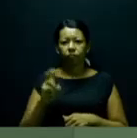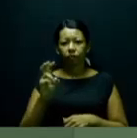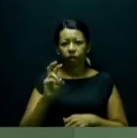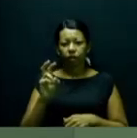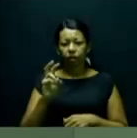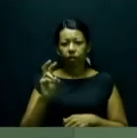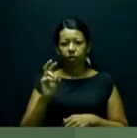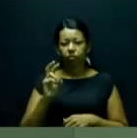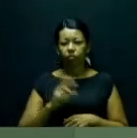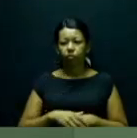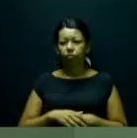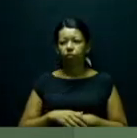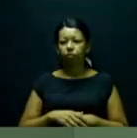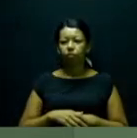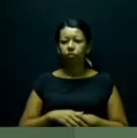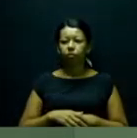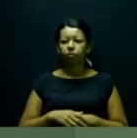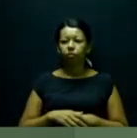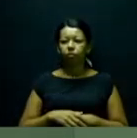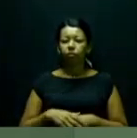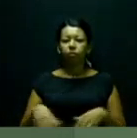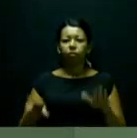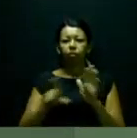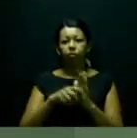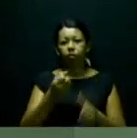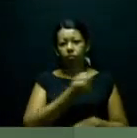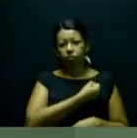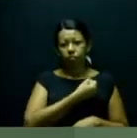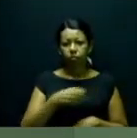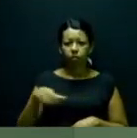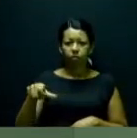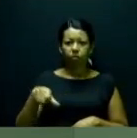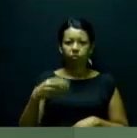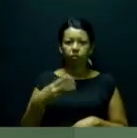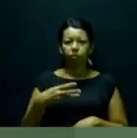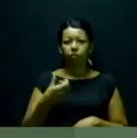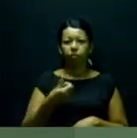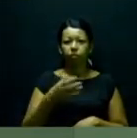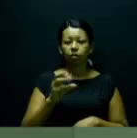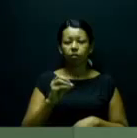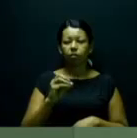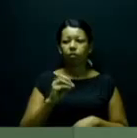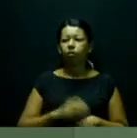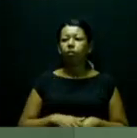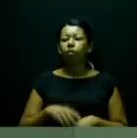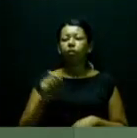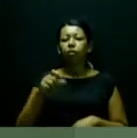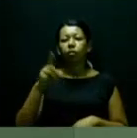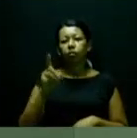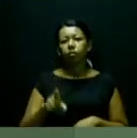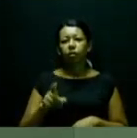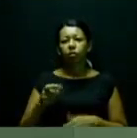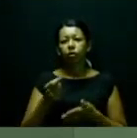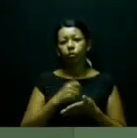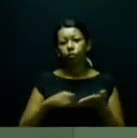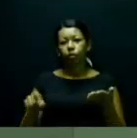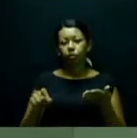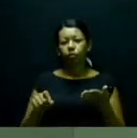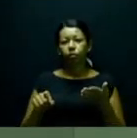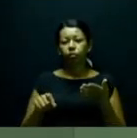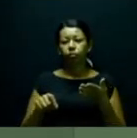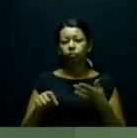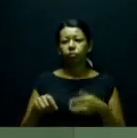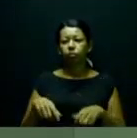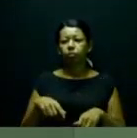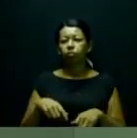5º, que eu acabei de ler, do decreto número 9.360/2009, e que seja corrigida a